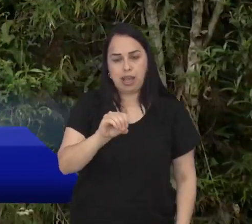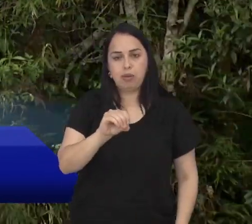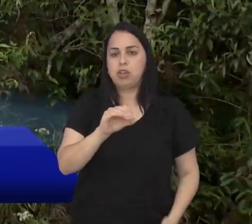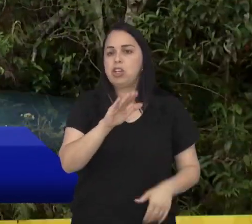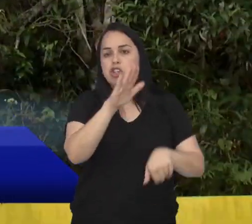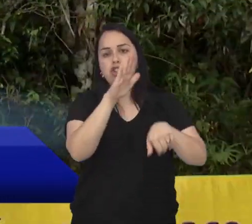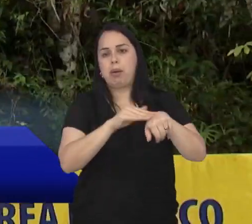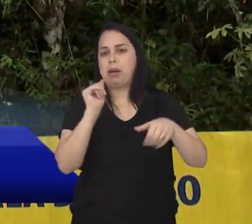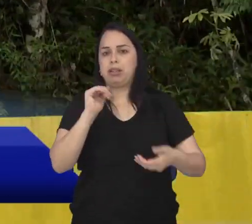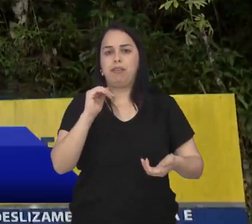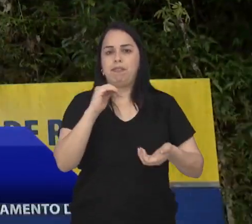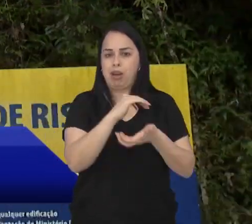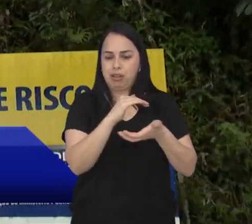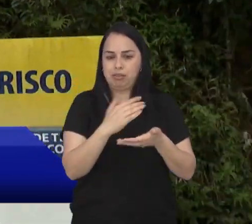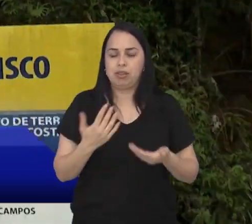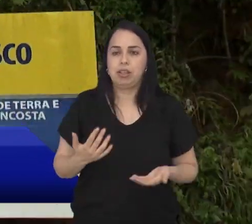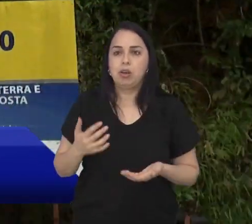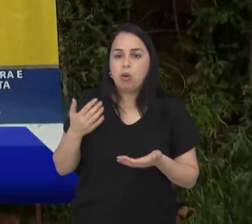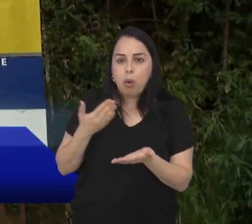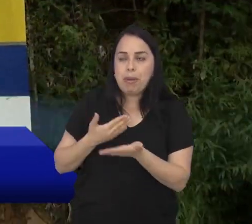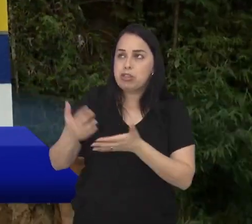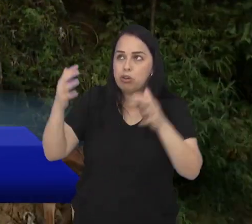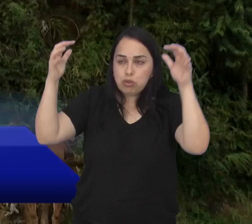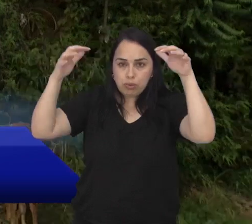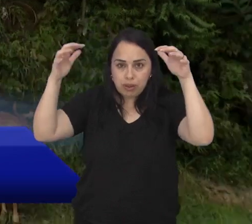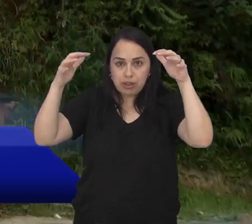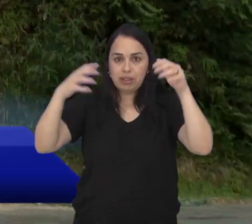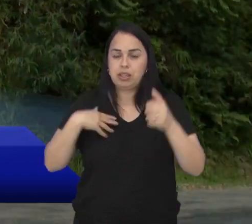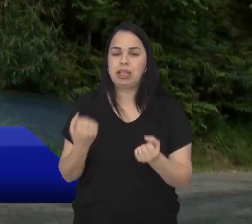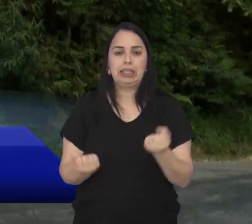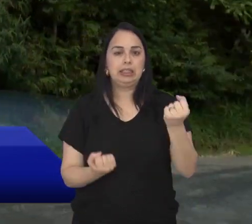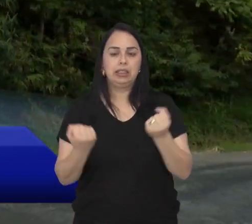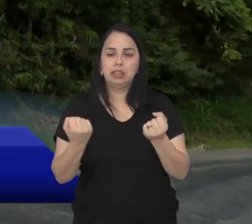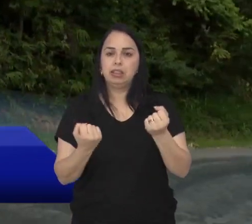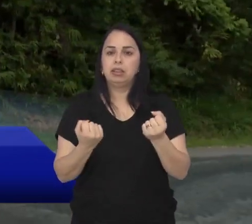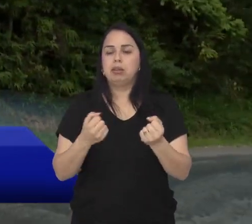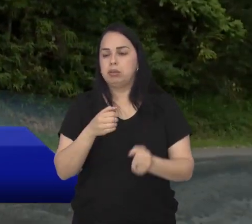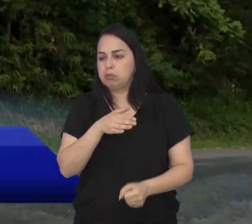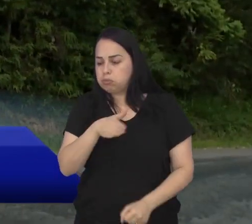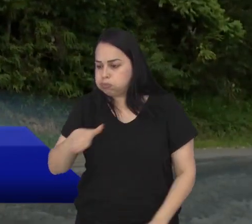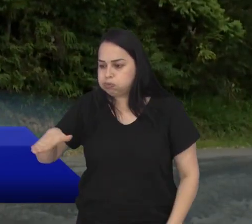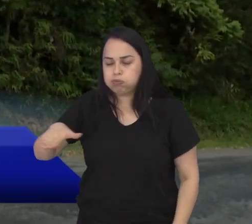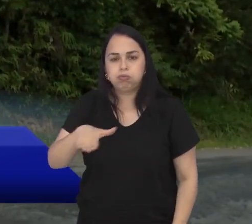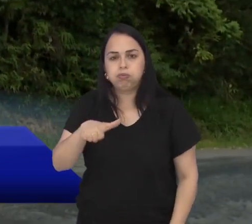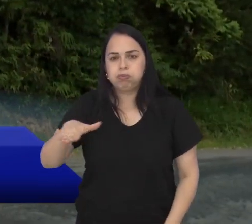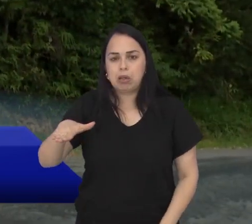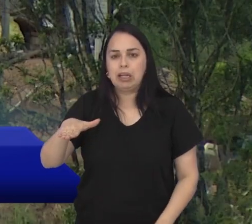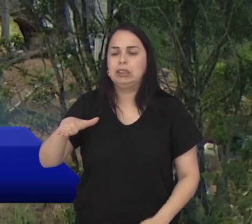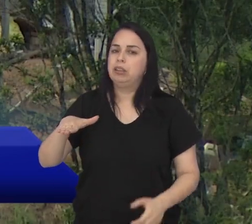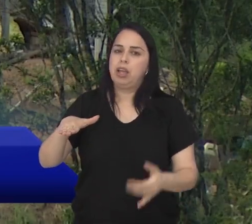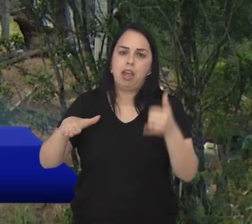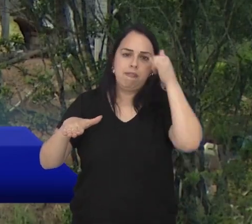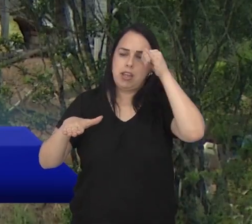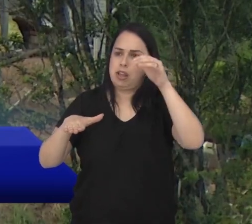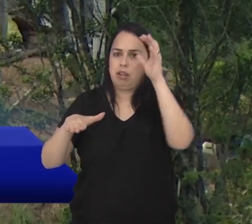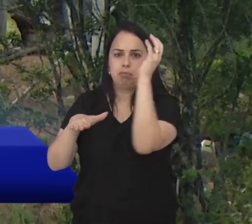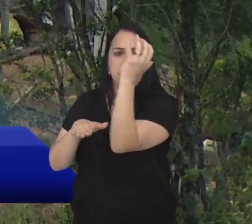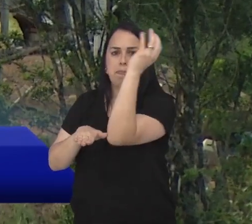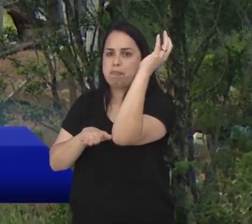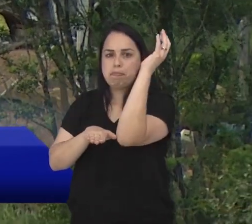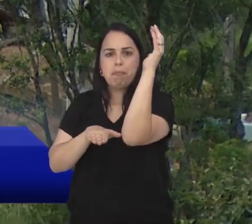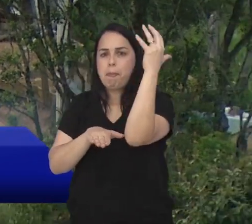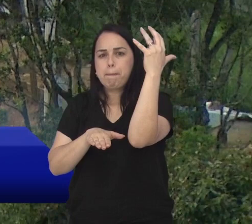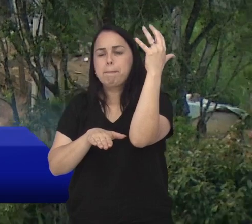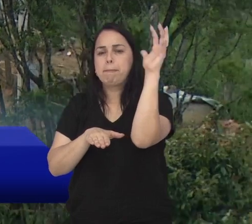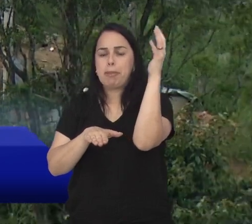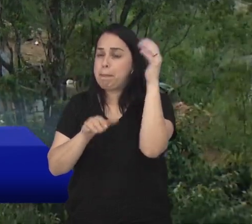Civil. Veio uma chuva, você está em trânsito, procura um abrigo seguro, né? Nunca se abrigar embaixo de árvores, nunca se